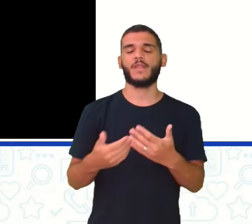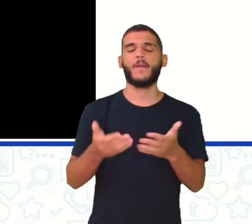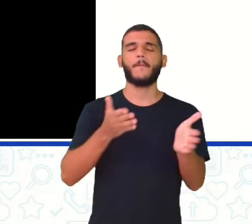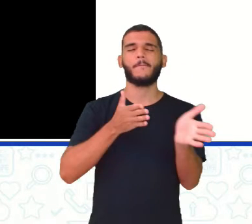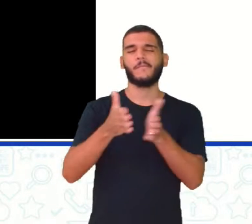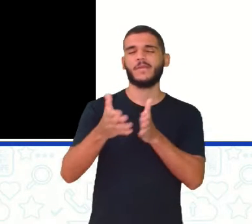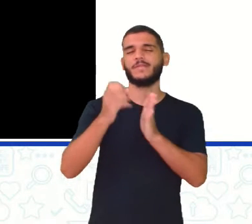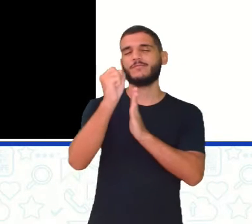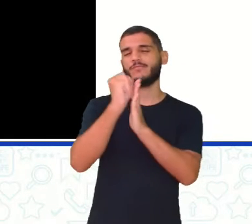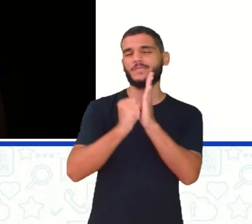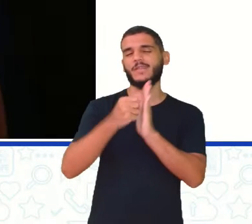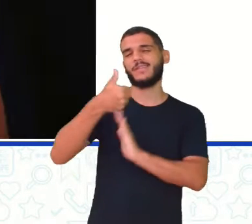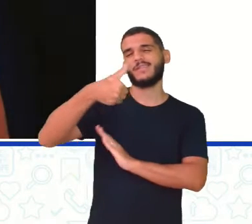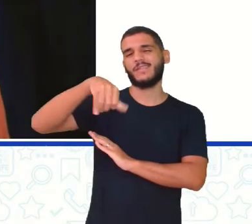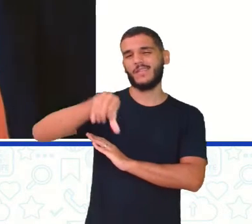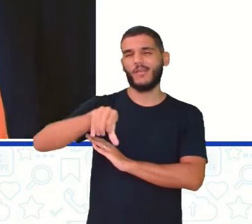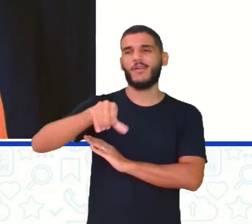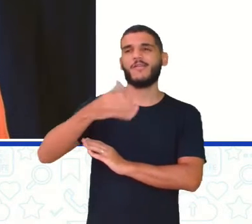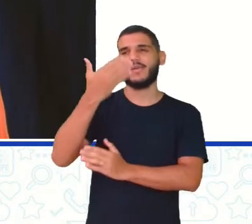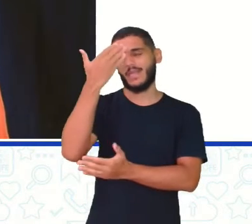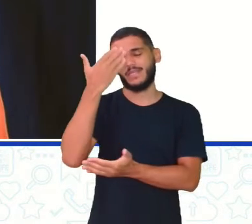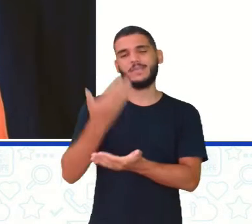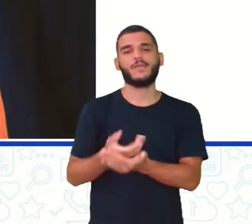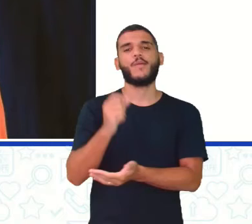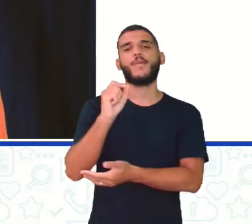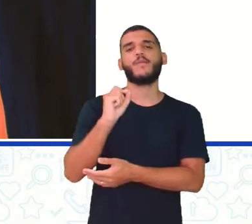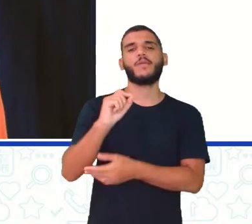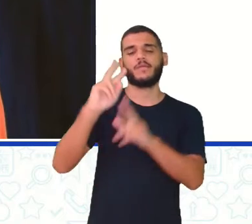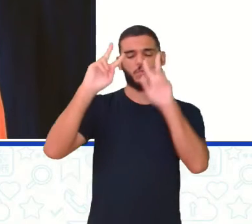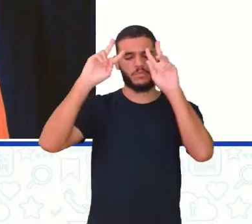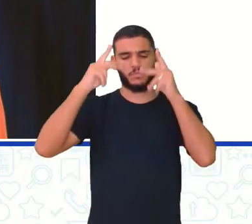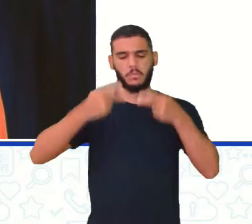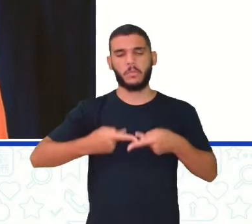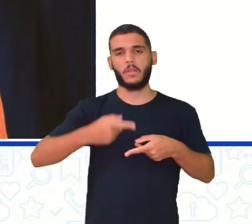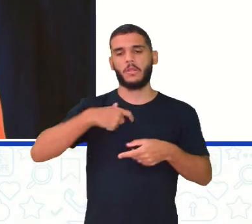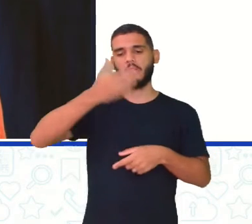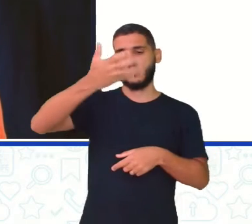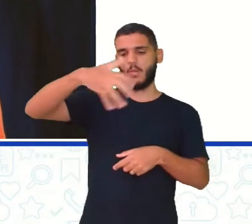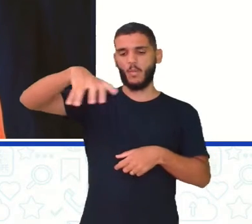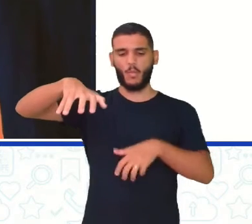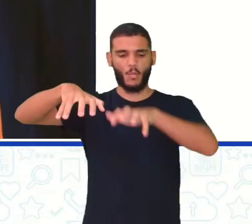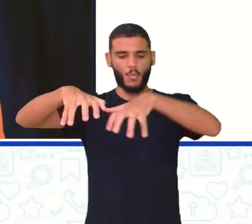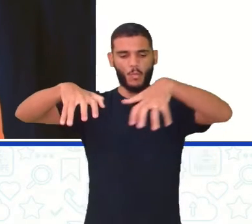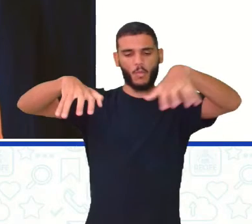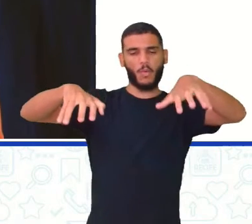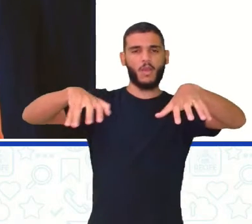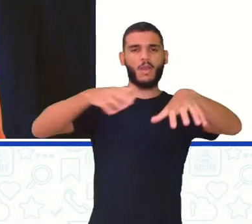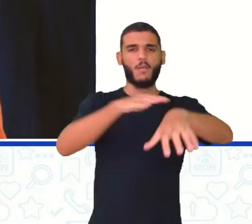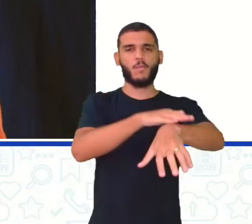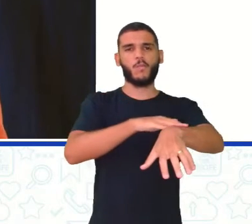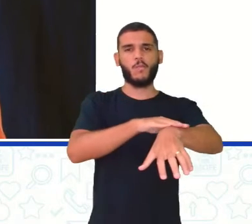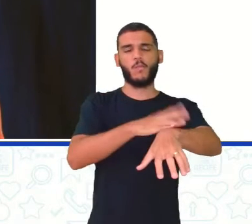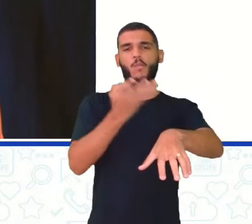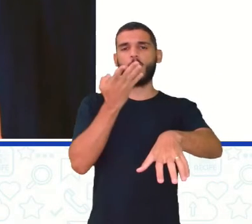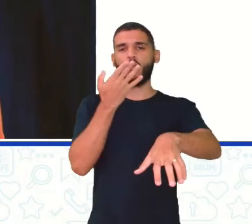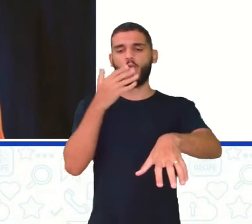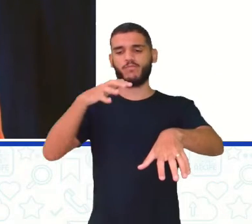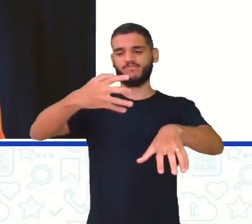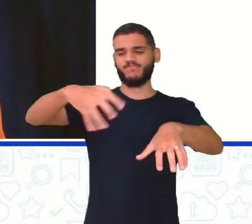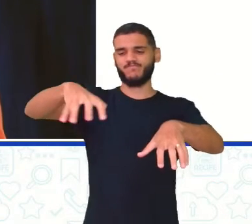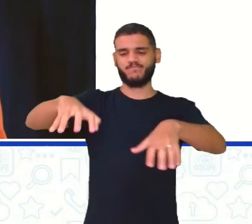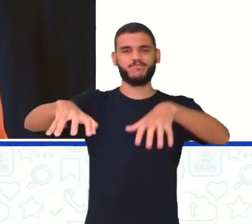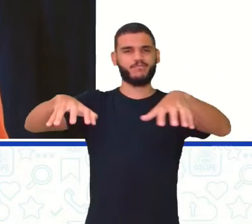século XIX, a crença de que a humanidade é dividida em raças, não só diferentes,